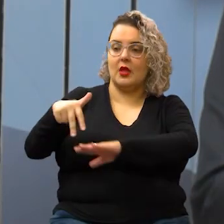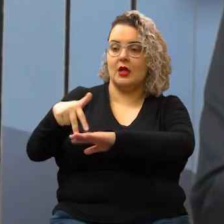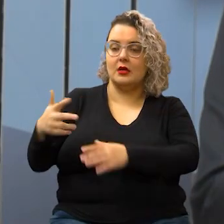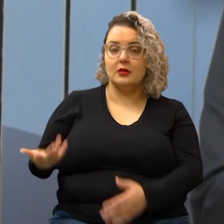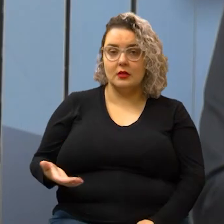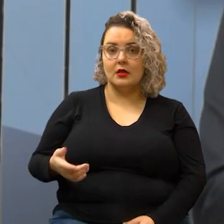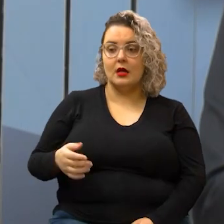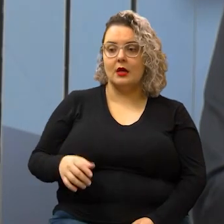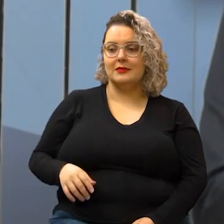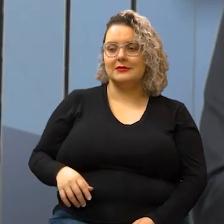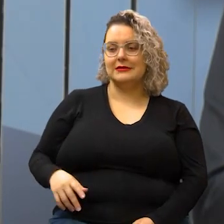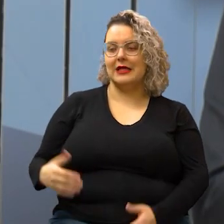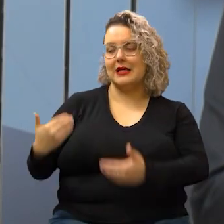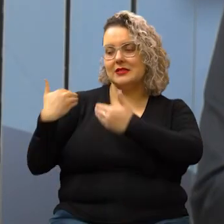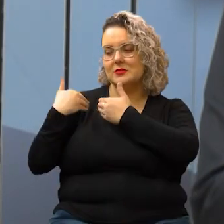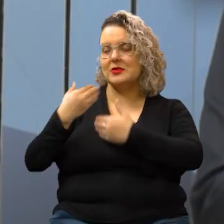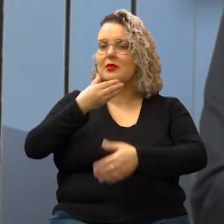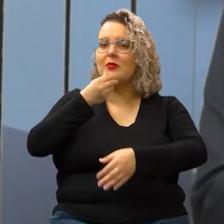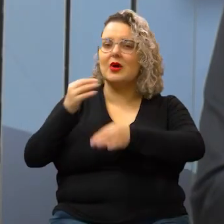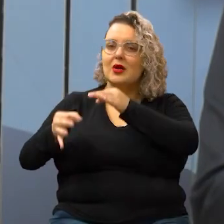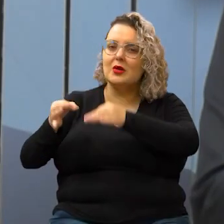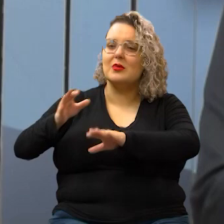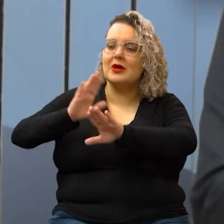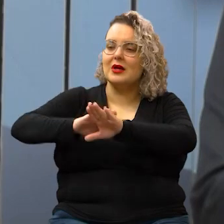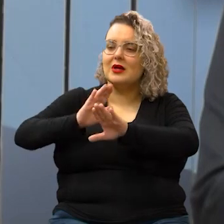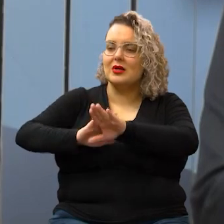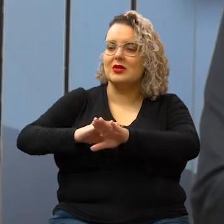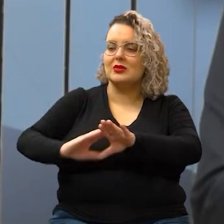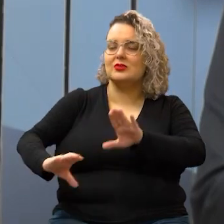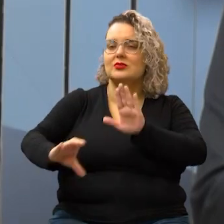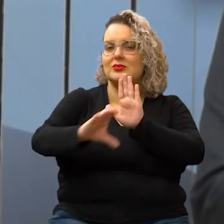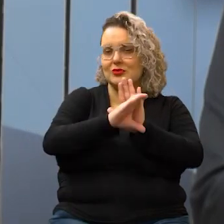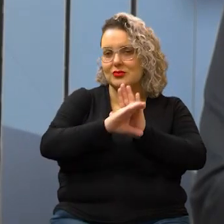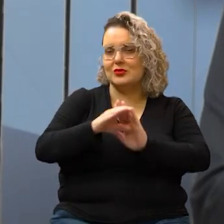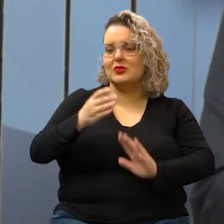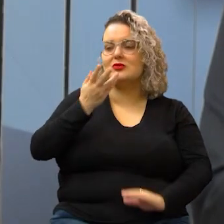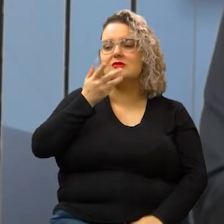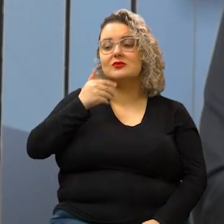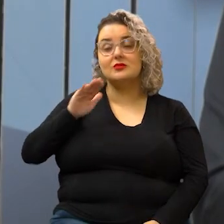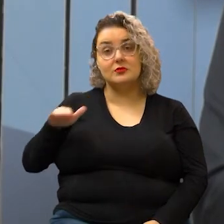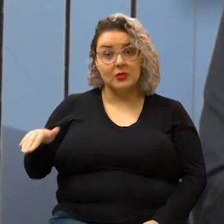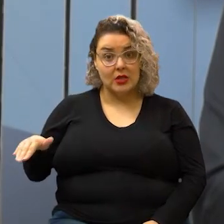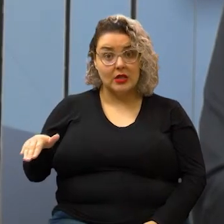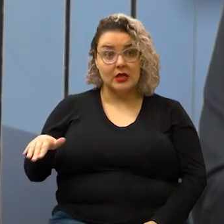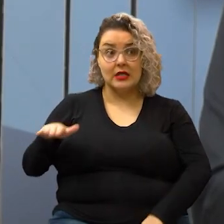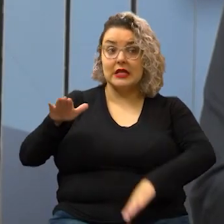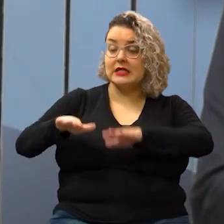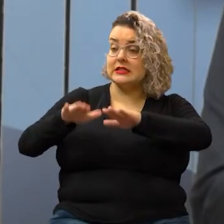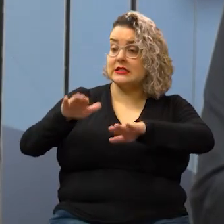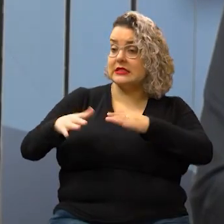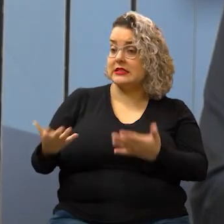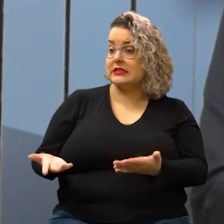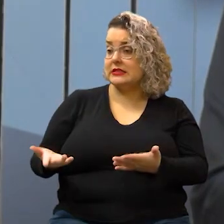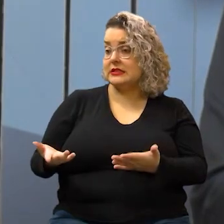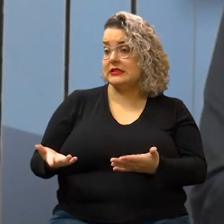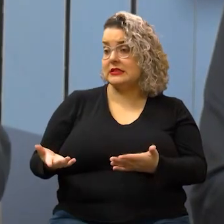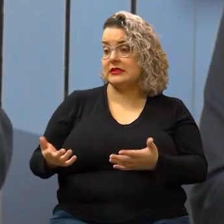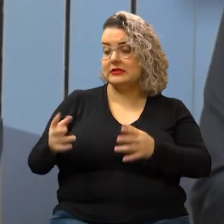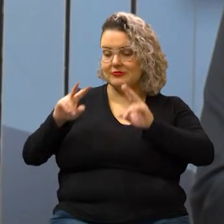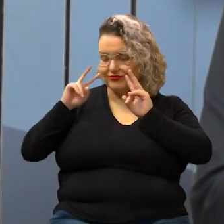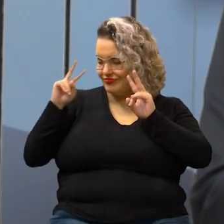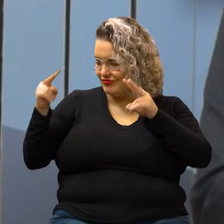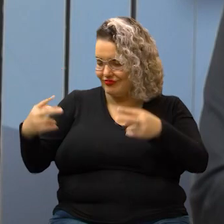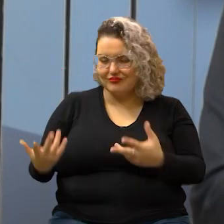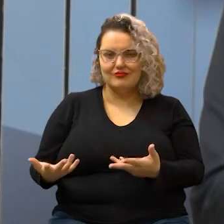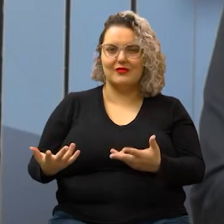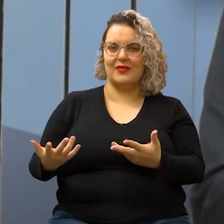juiz, aquelas atribuições que ele tinha no Código de Menor, onde muitas vezes ele tinha que se deparar